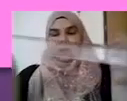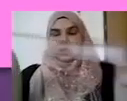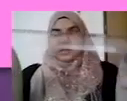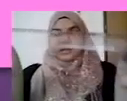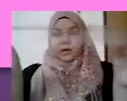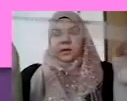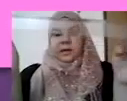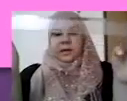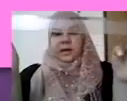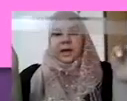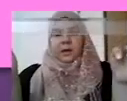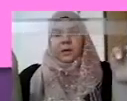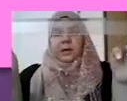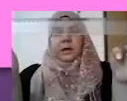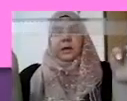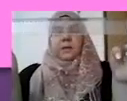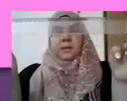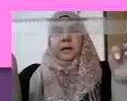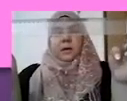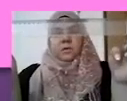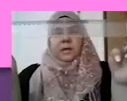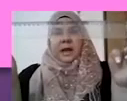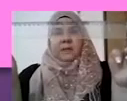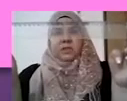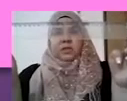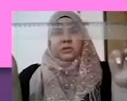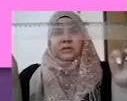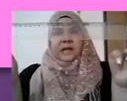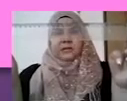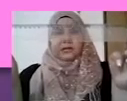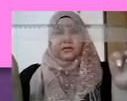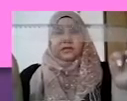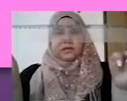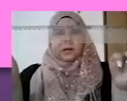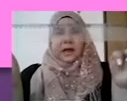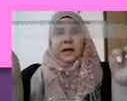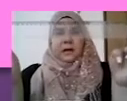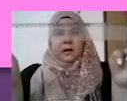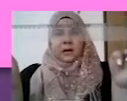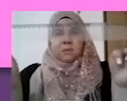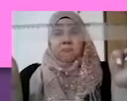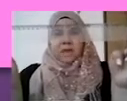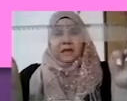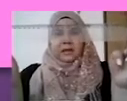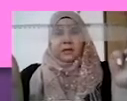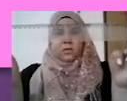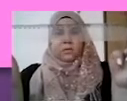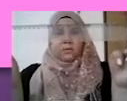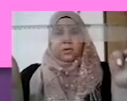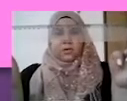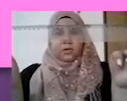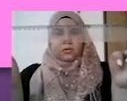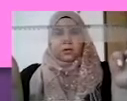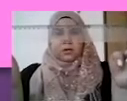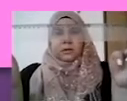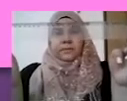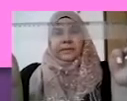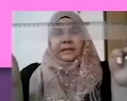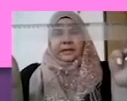gente vai utilizar o quê? Régua para calcular a medida dos lados. Então, vocês vão lá, medem um por